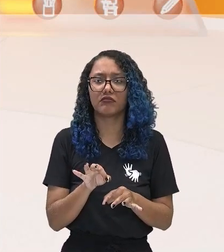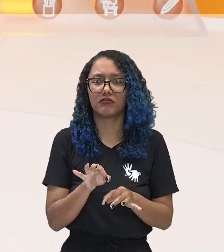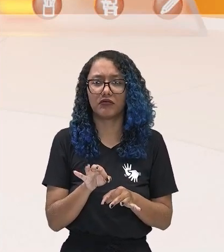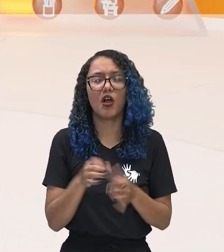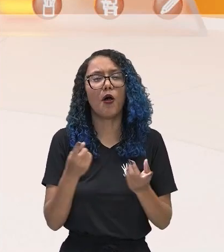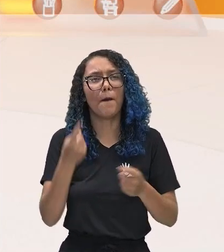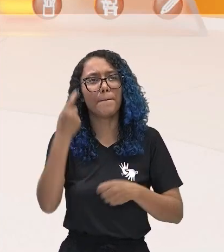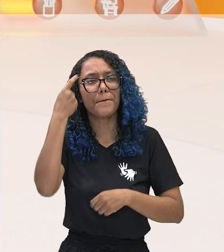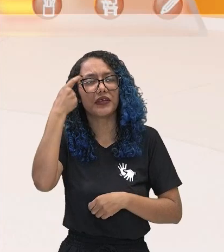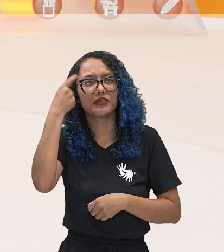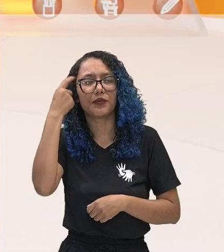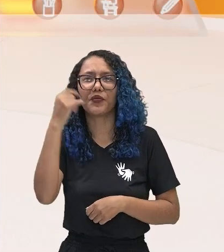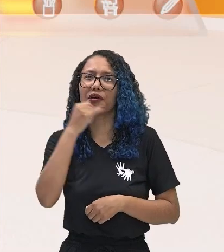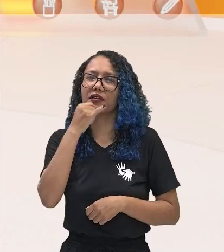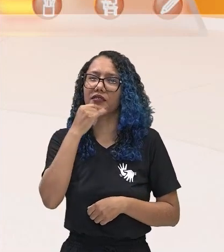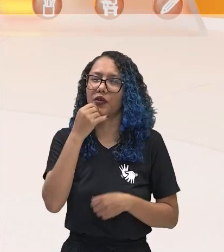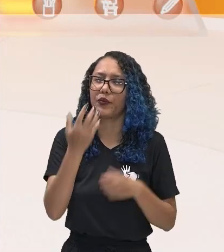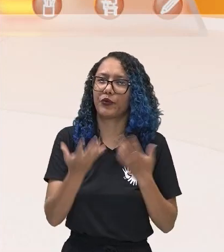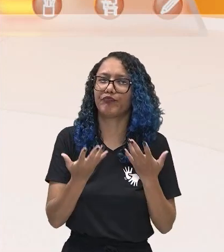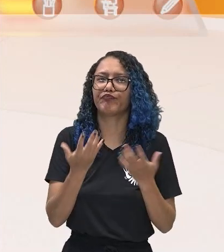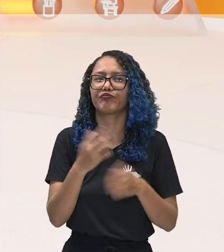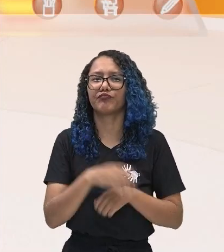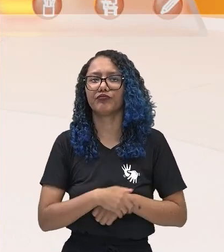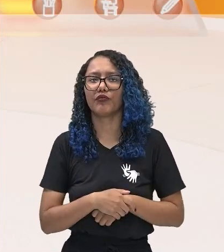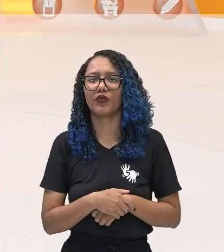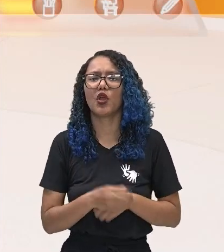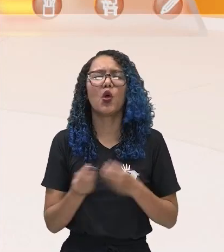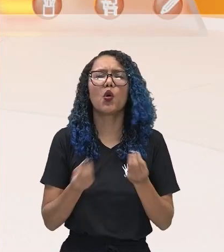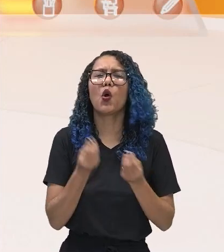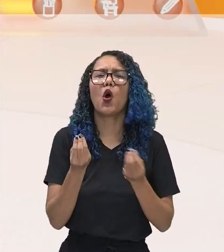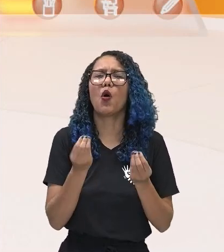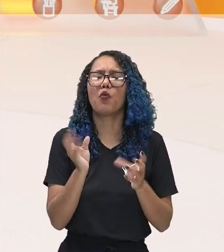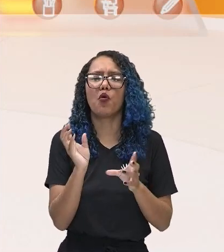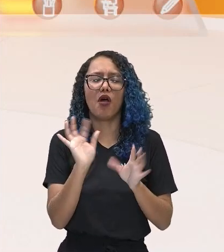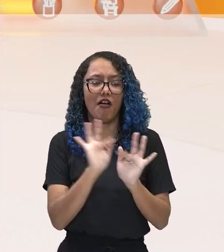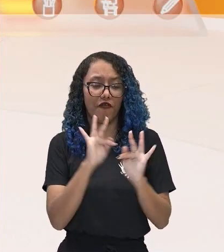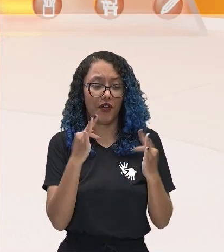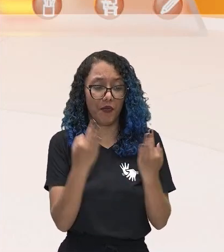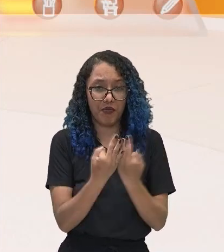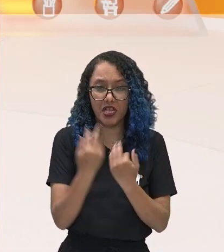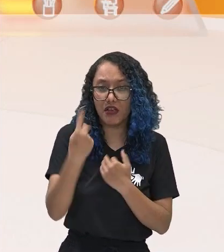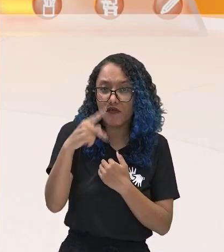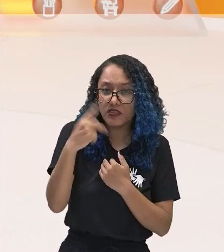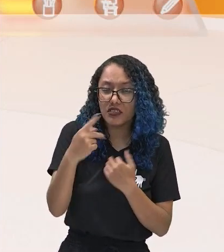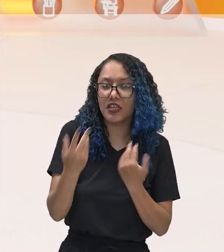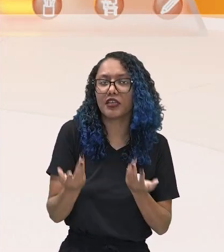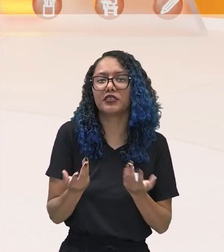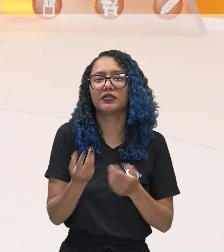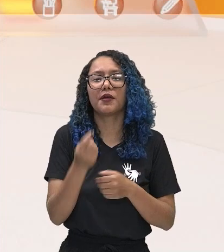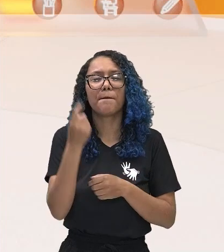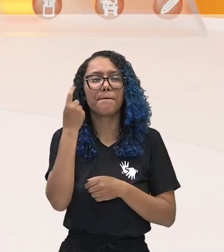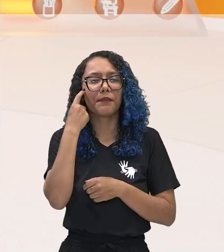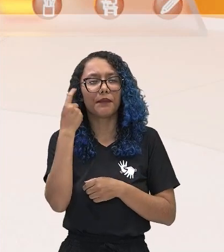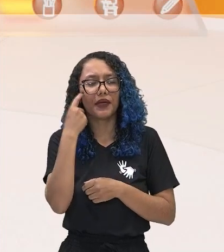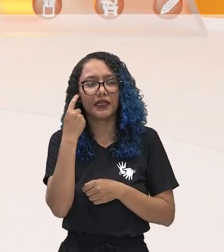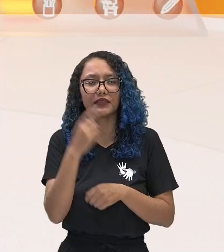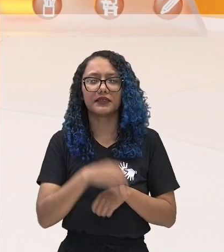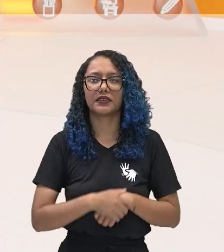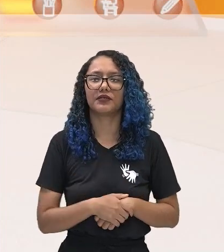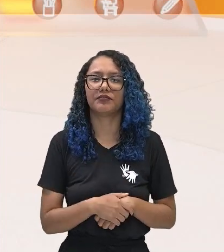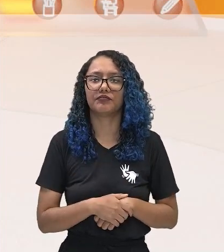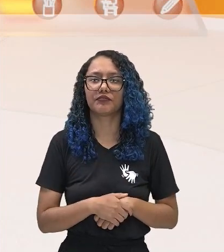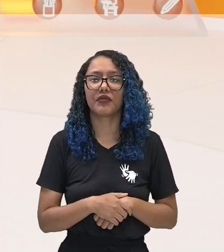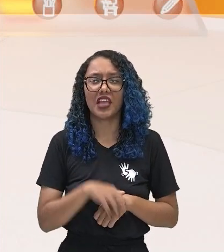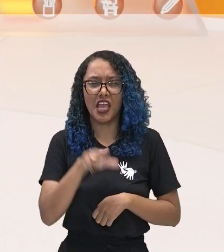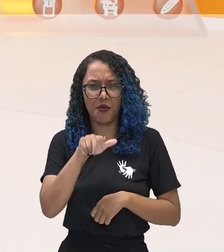Raciocinem comigo, né? Analisem dentro da família, né, de vocês. Pensem bem. Quantos irmãos